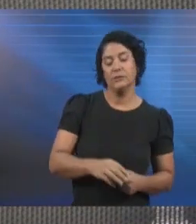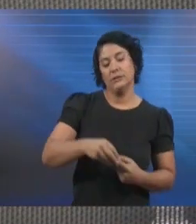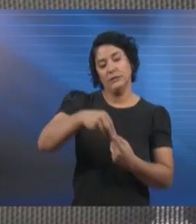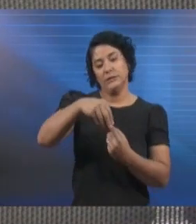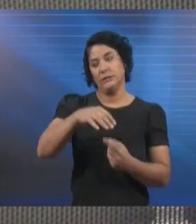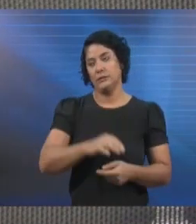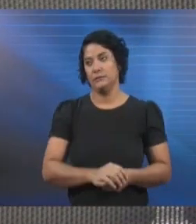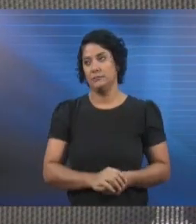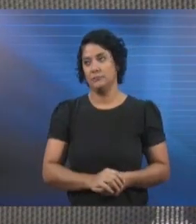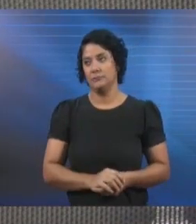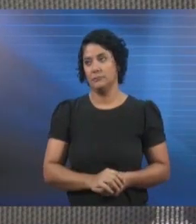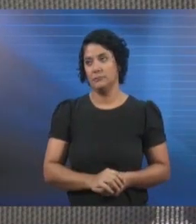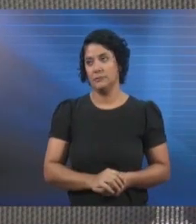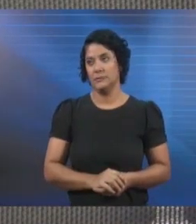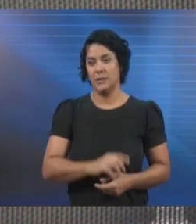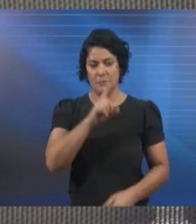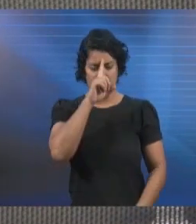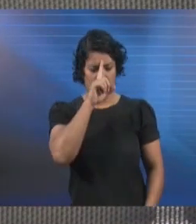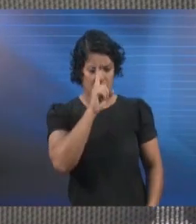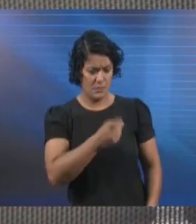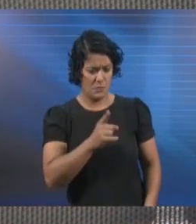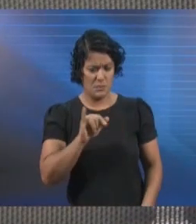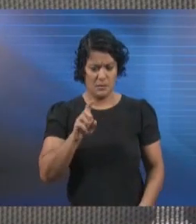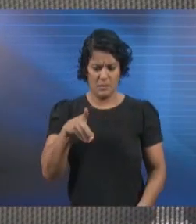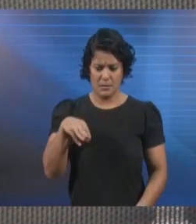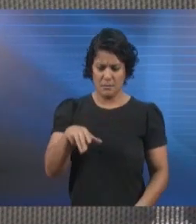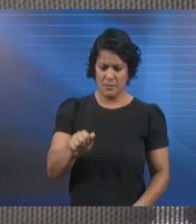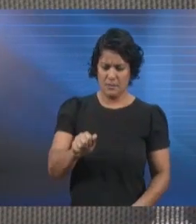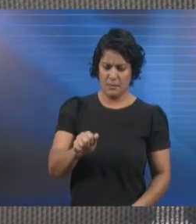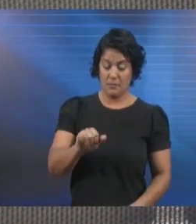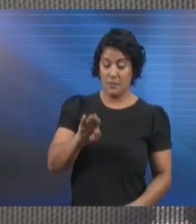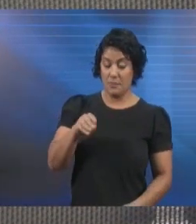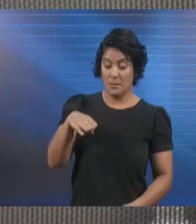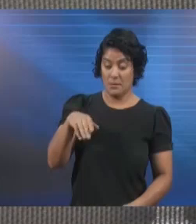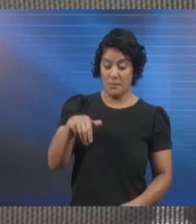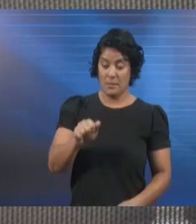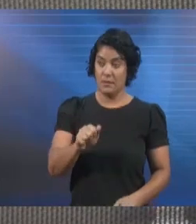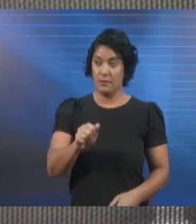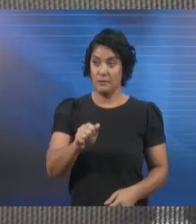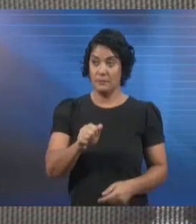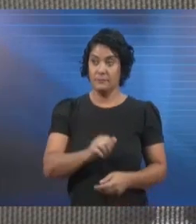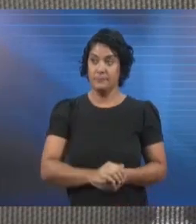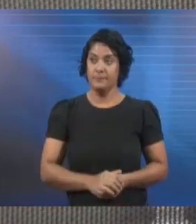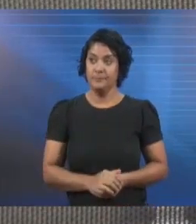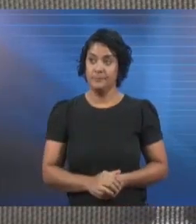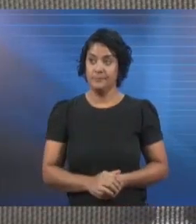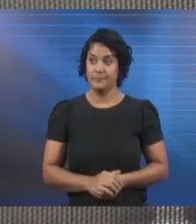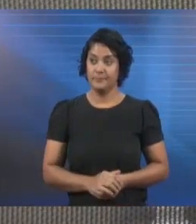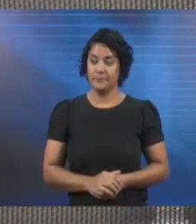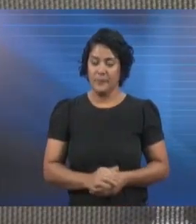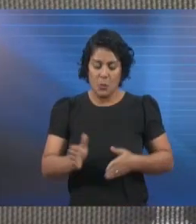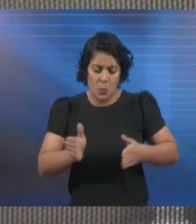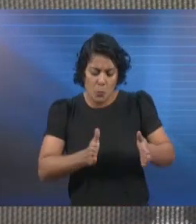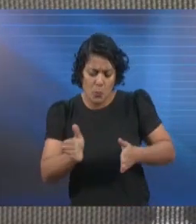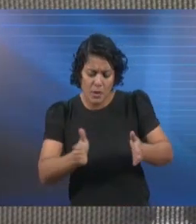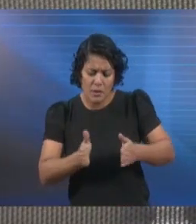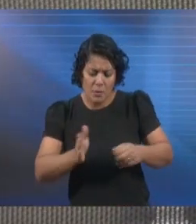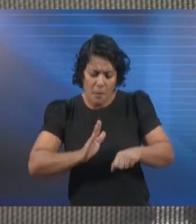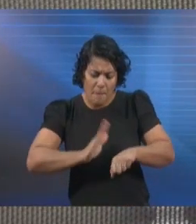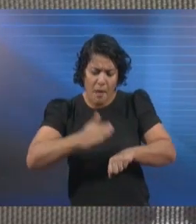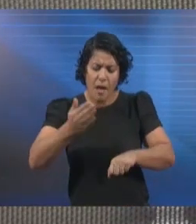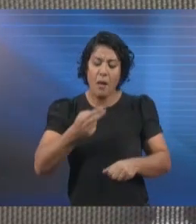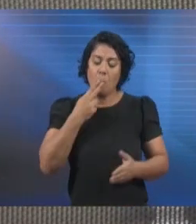alguém que comandou o idema Aliás o Ibama naquela época era o Ibama e foi o período que o Ibama mais